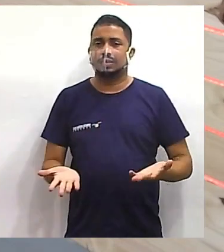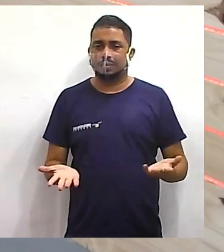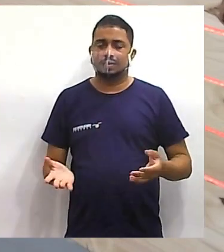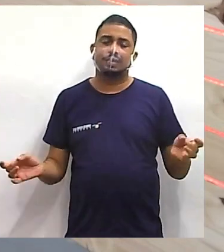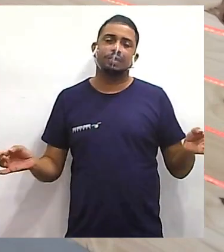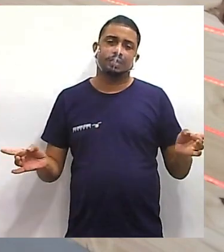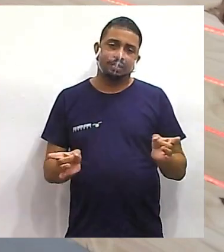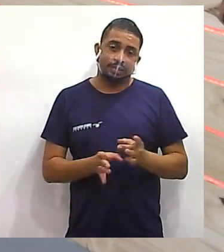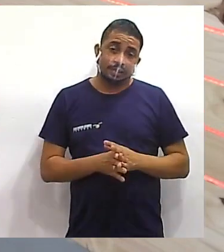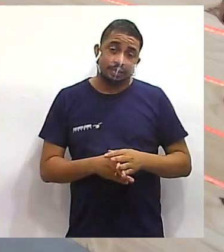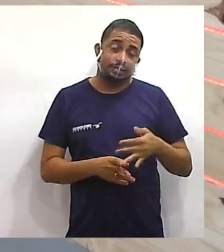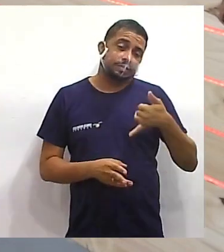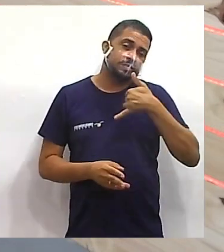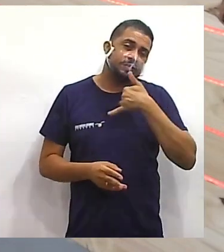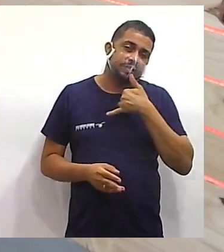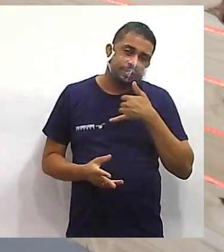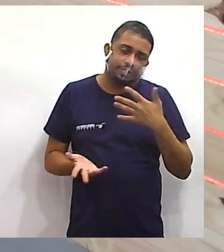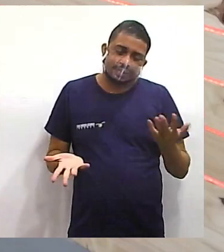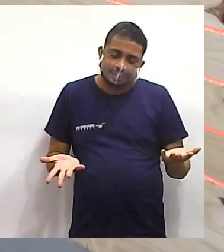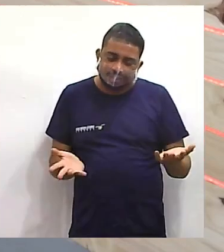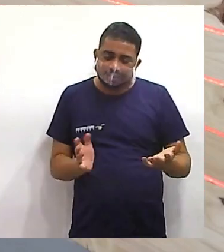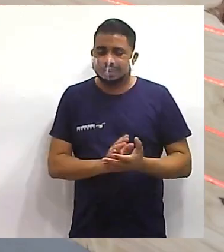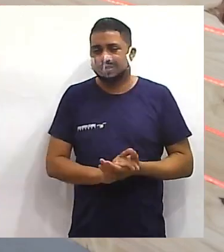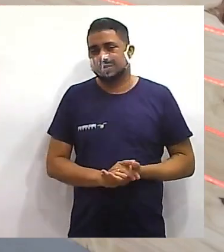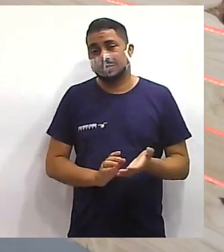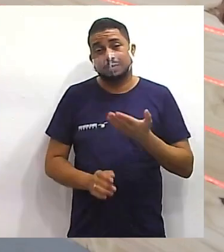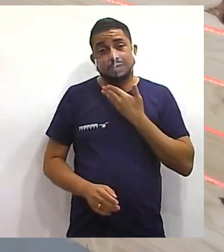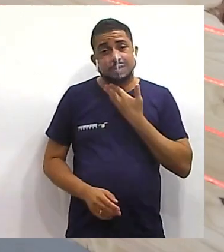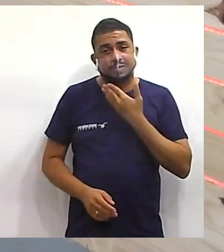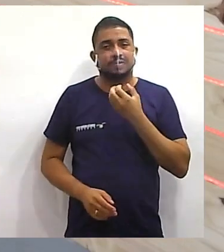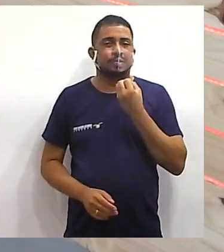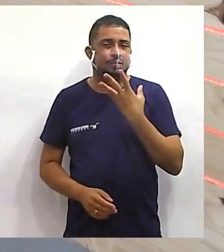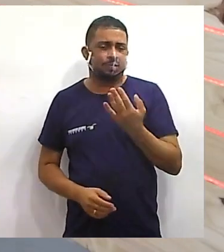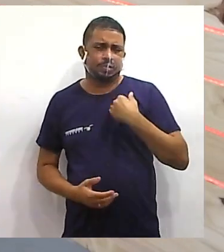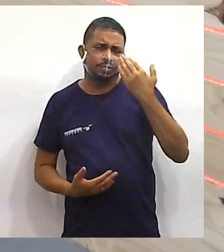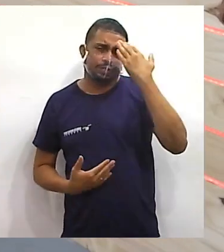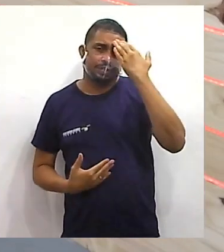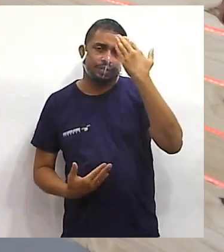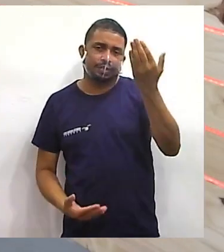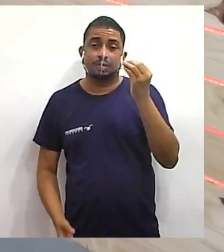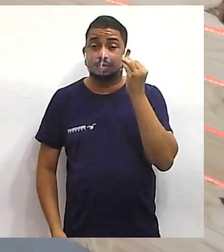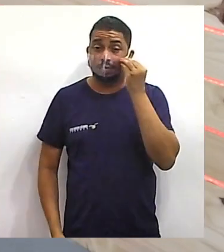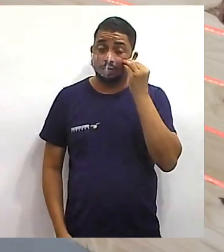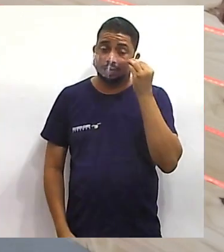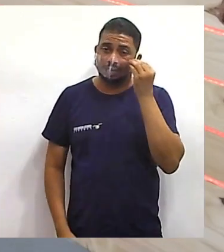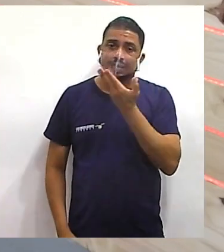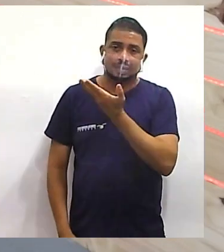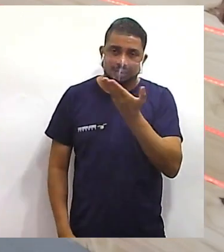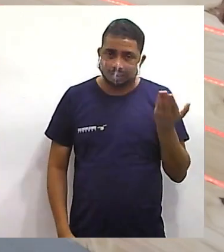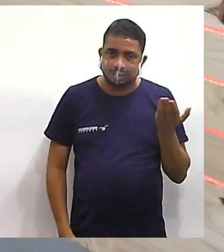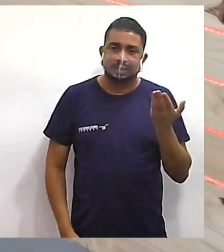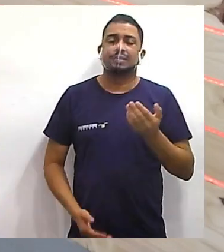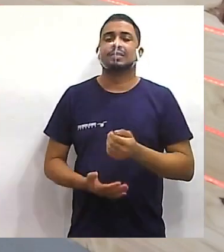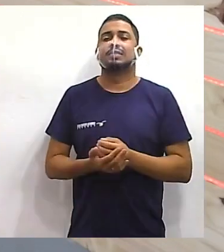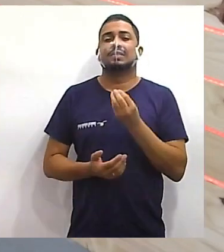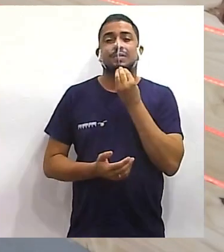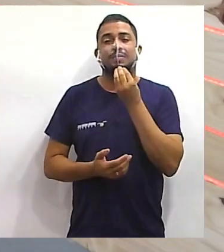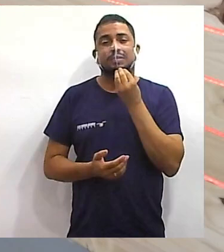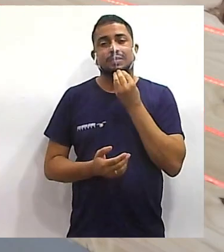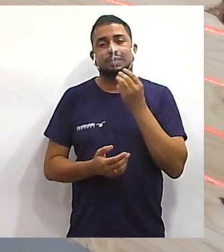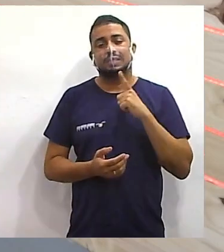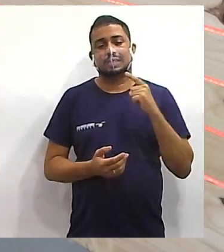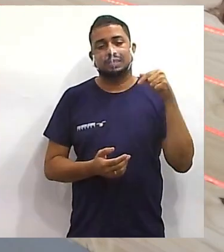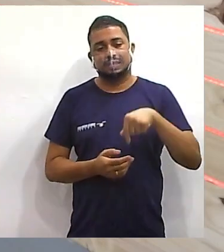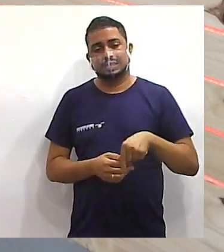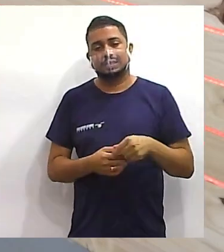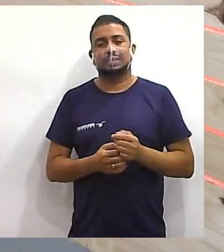né? Isso. Infelizmente, né, Márcia? O papo foi muito bom. Eu agradeço a oportunidade, né? A gente agradece a oportunidade de estar aqui